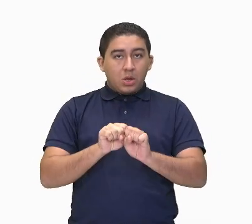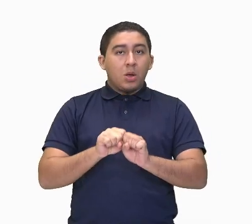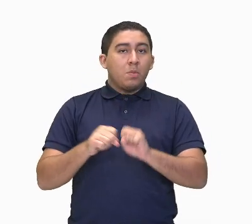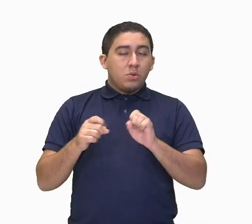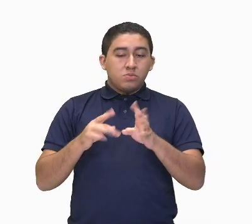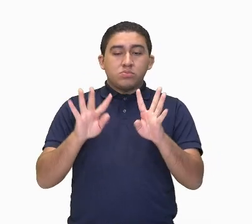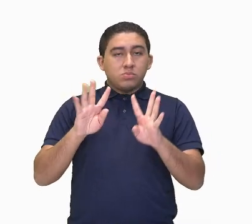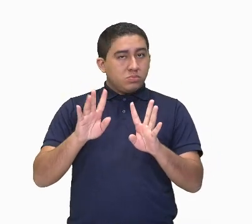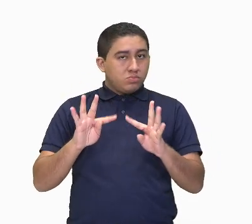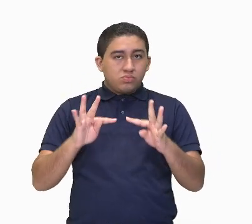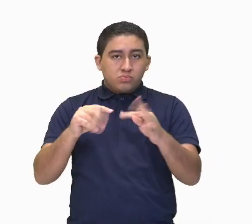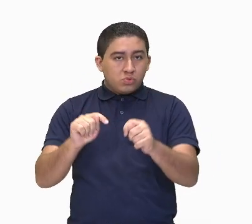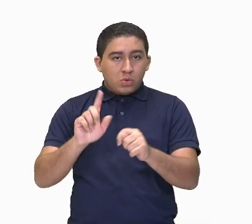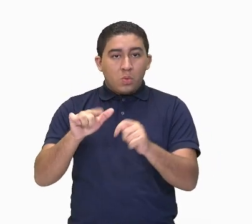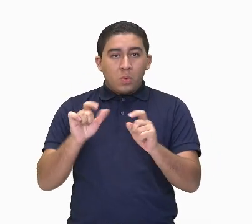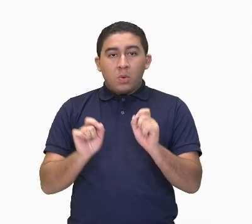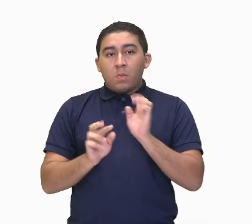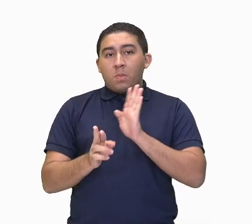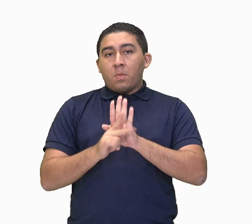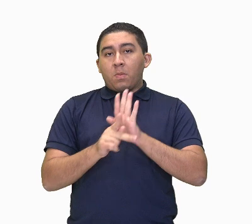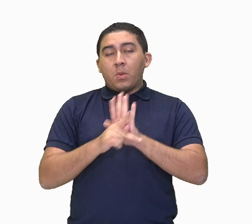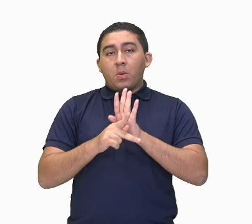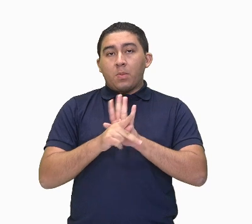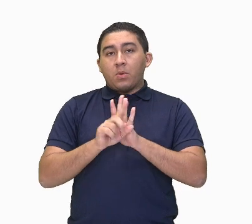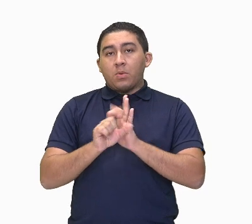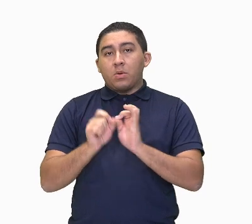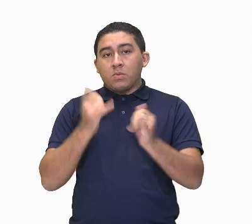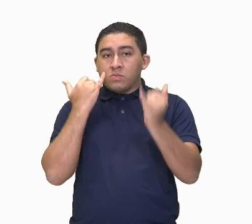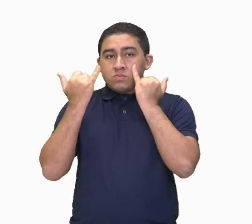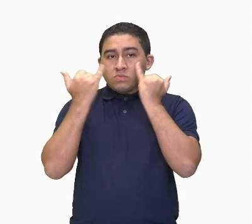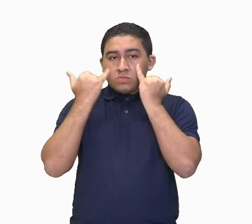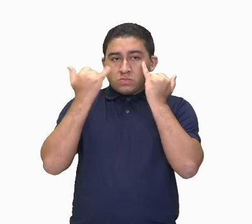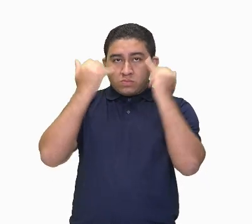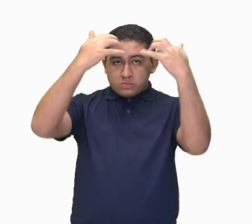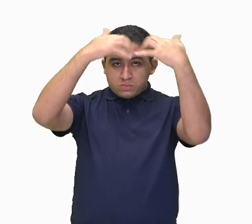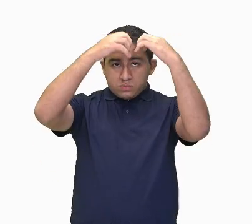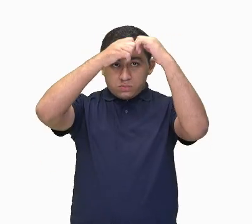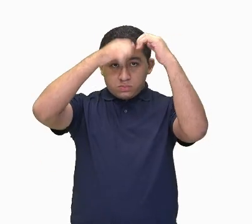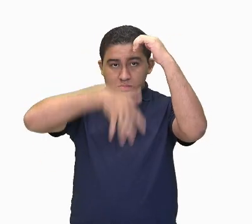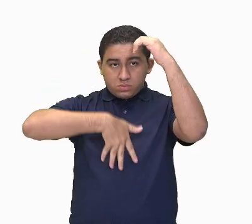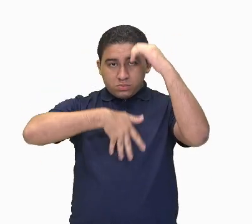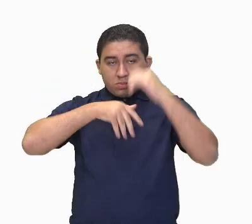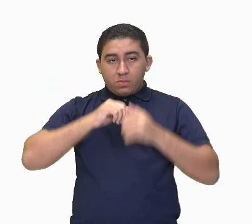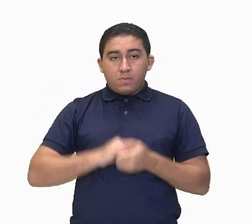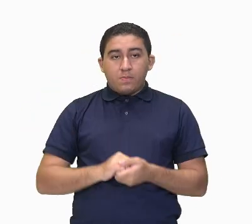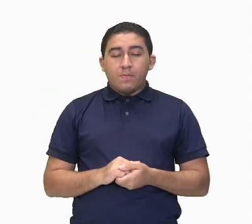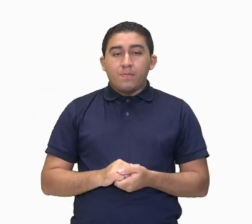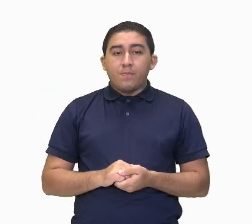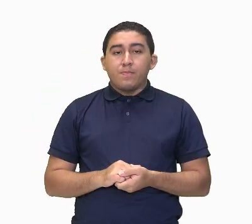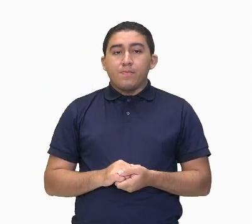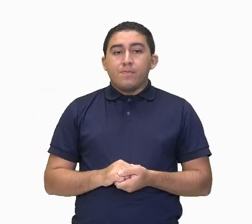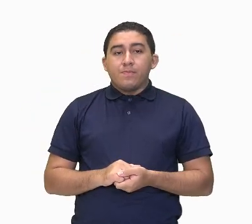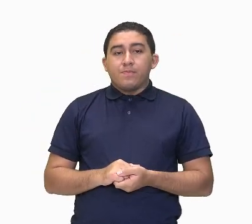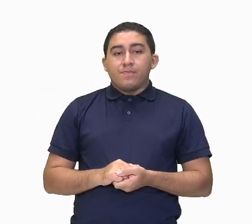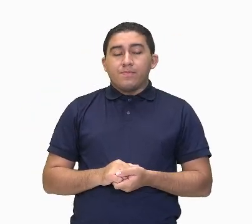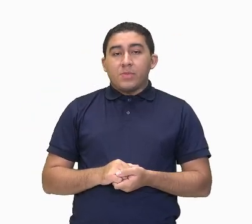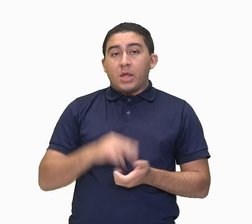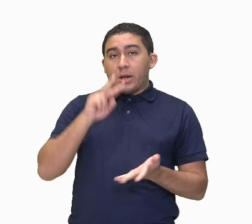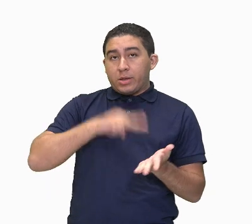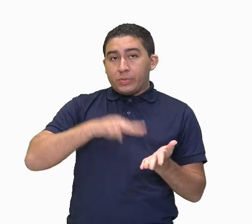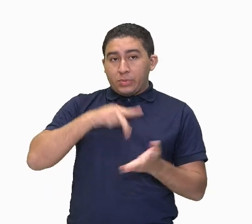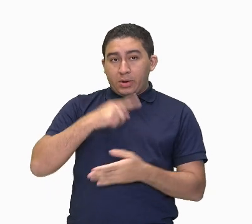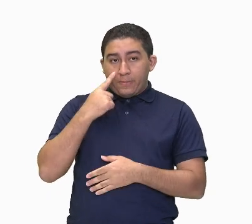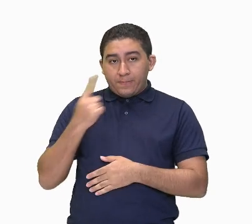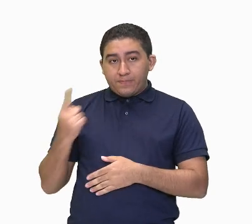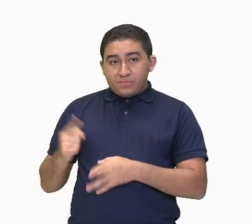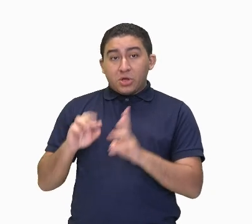nervoso, que é responsável pela transmissão de informações, certo? Então olha aí, diferente de outros tipos celulares,